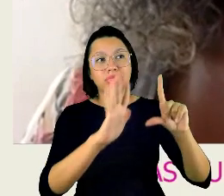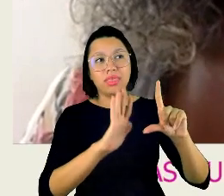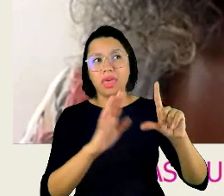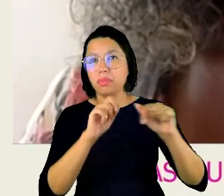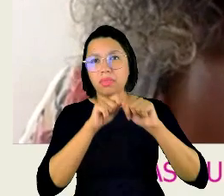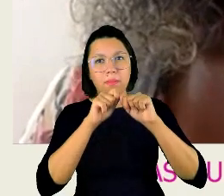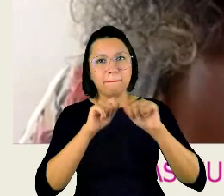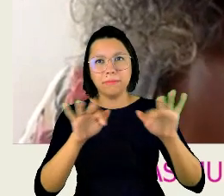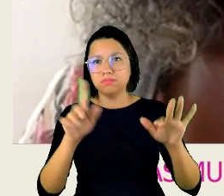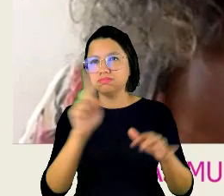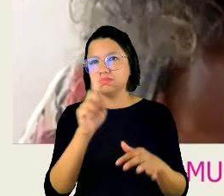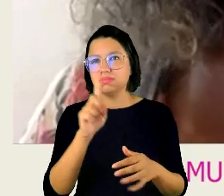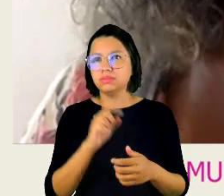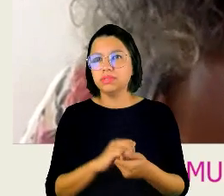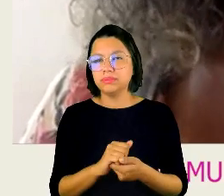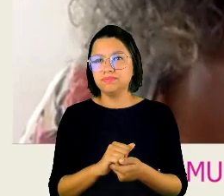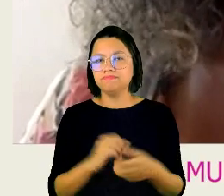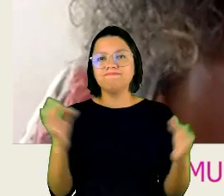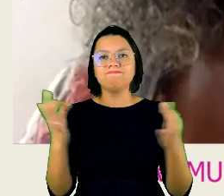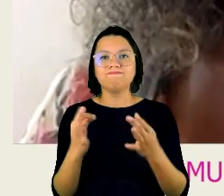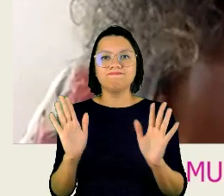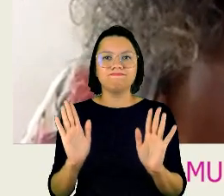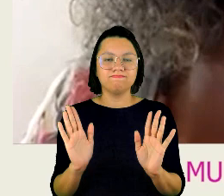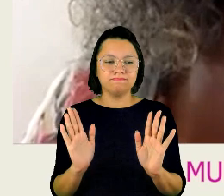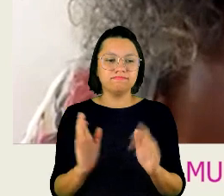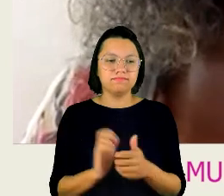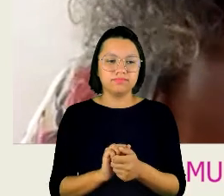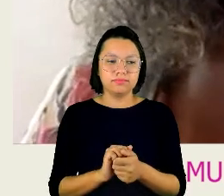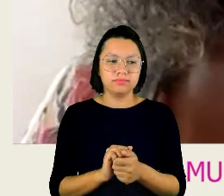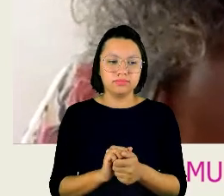transmitida. Ah, perfeito.